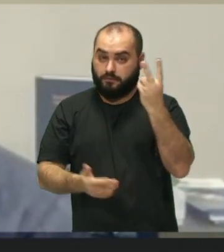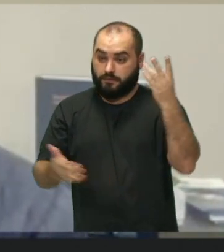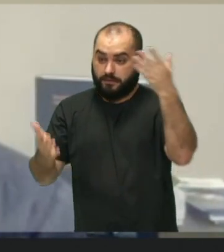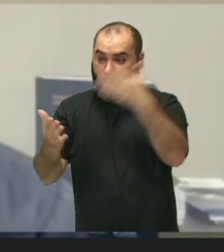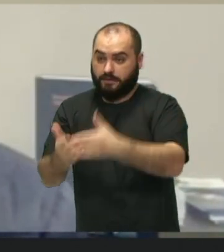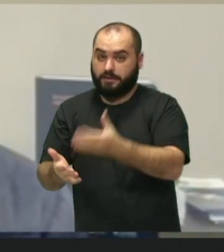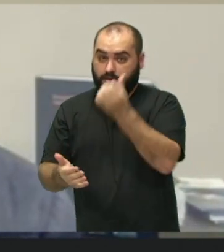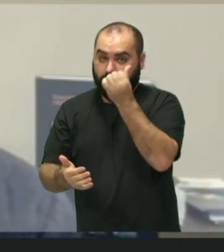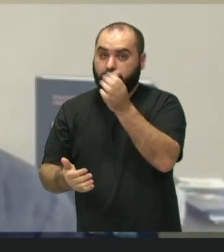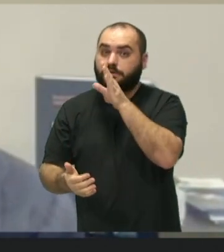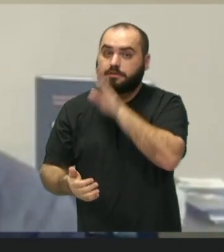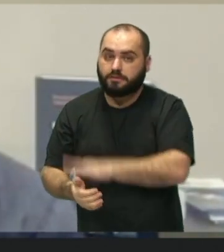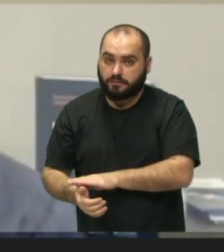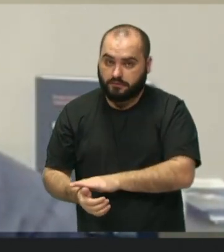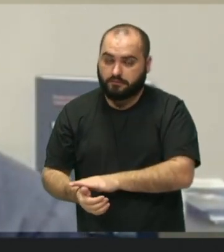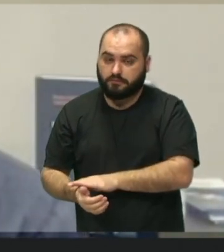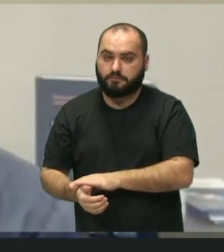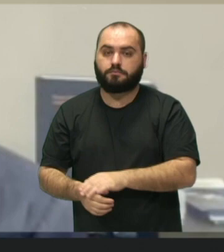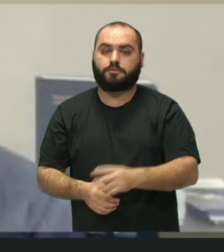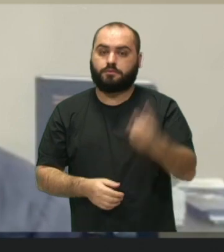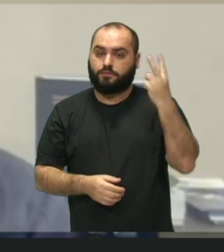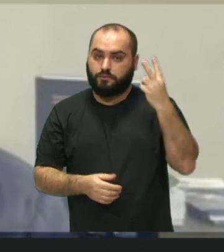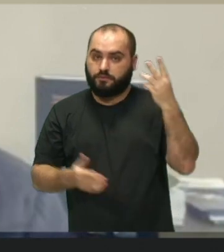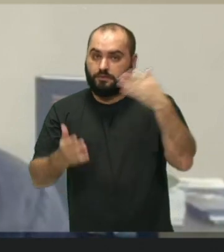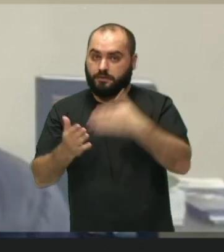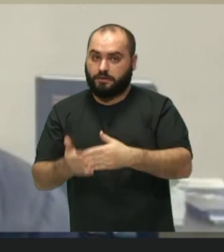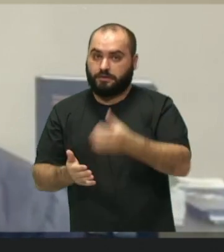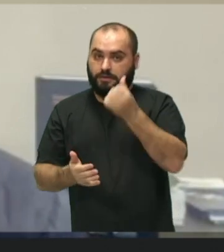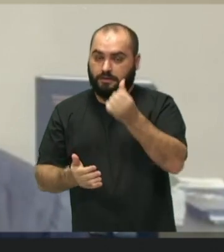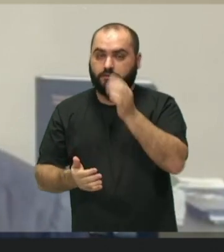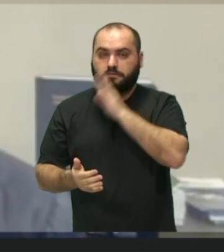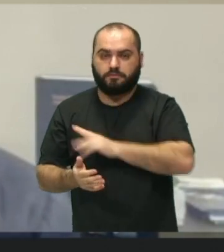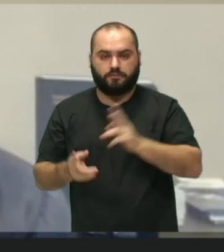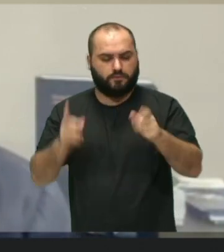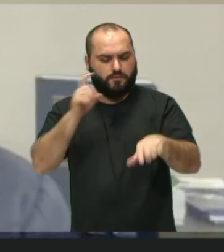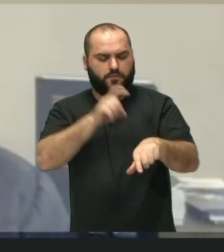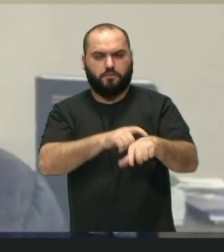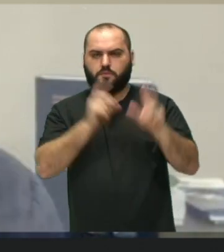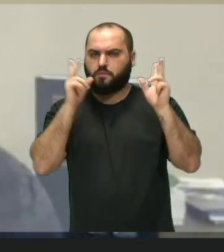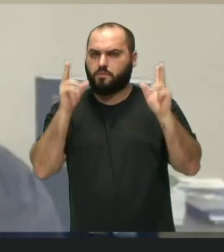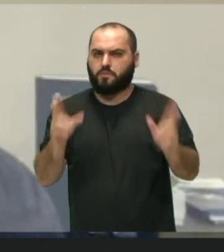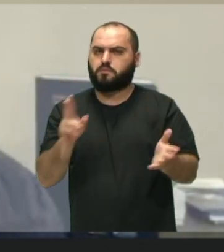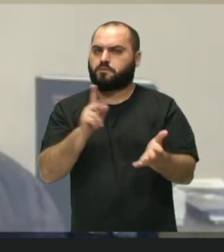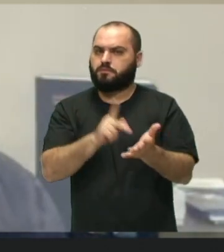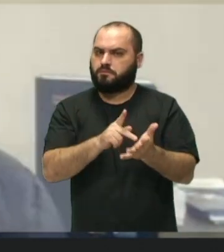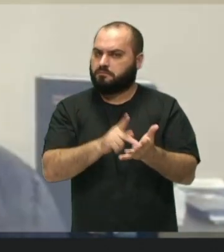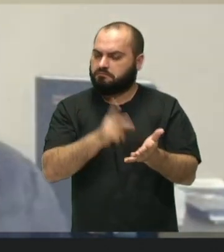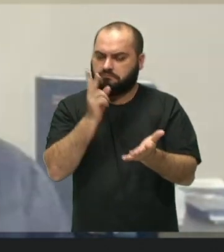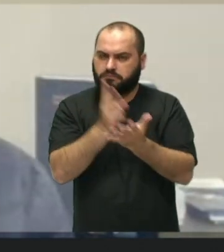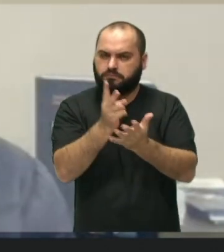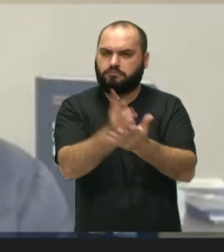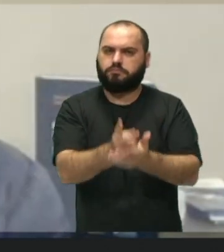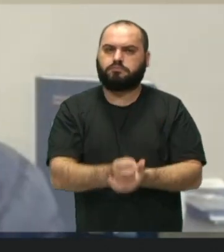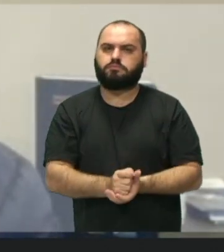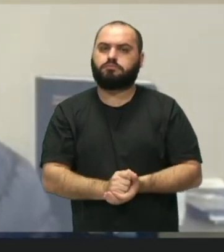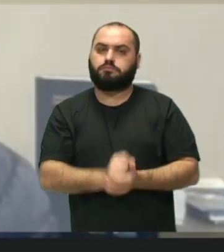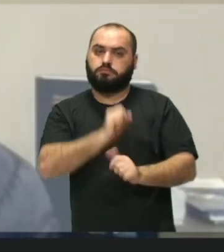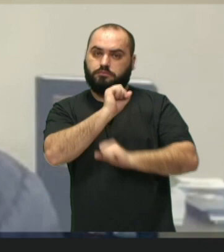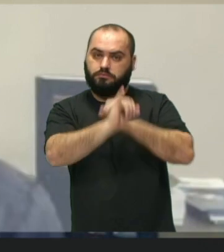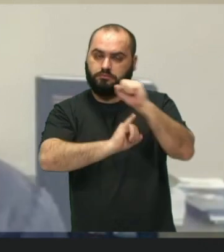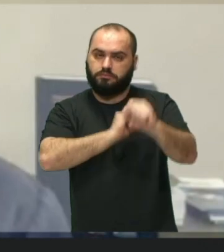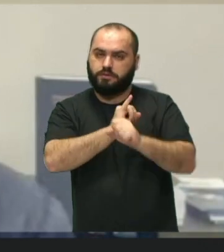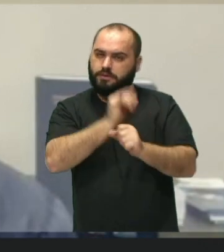tarde, né? Das 14 às 18 horas, e sempre no mesmo horário, tá? Então, inscrição online vai ser